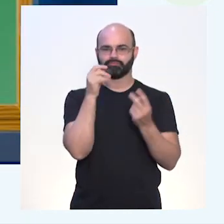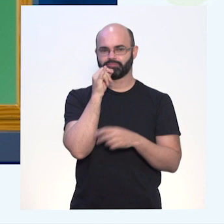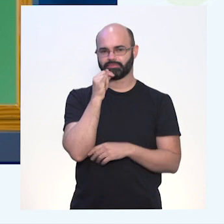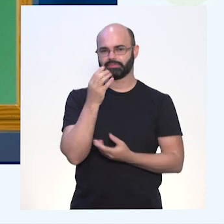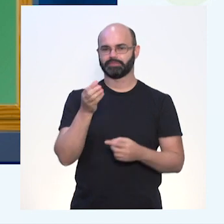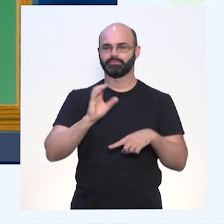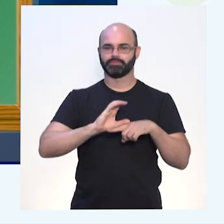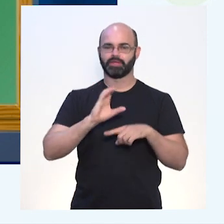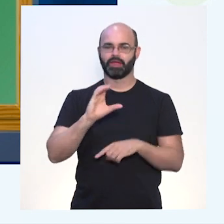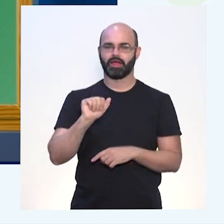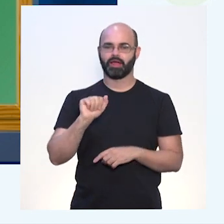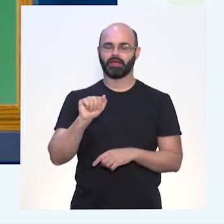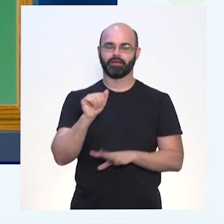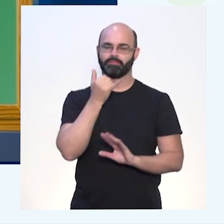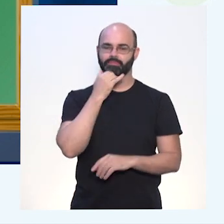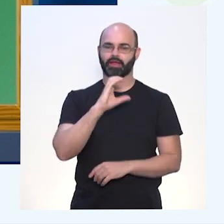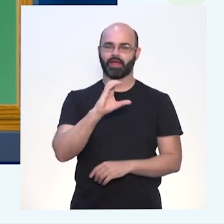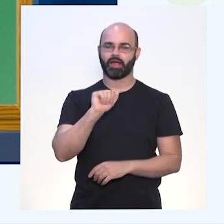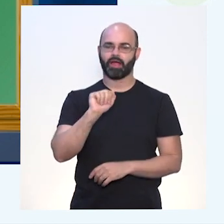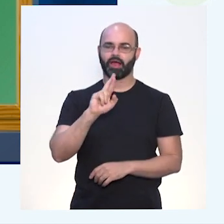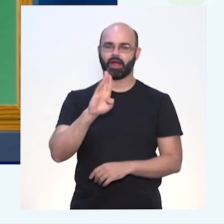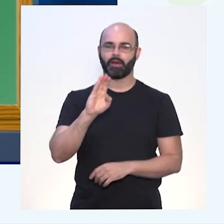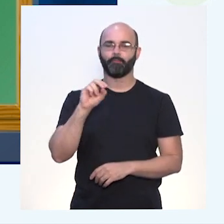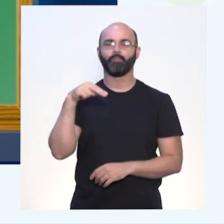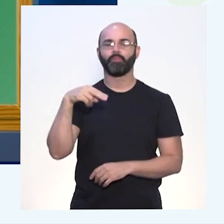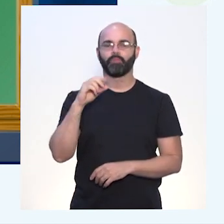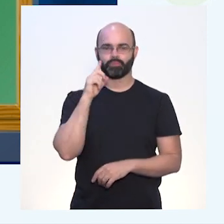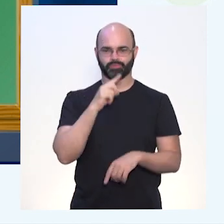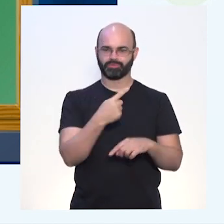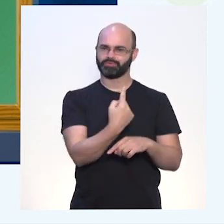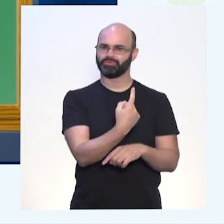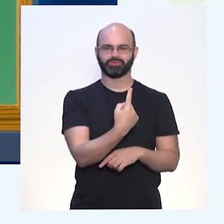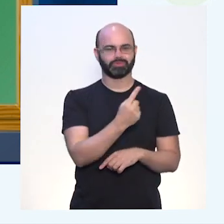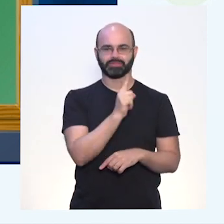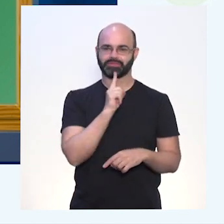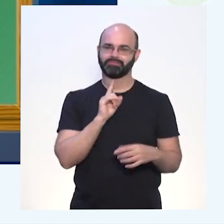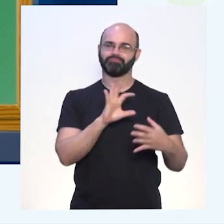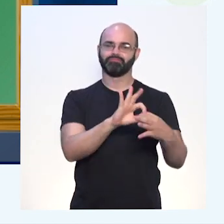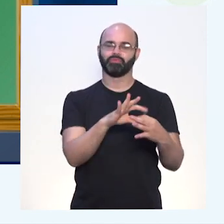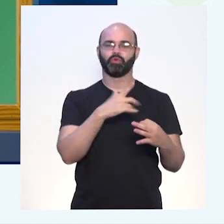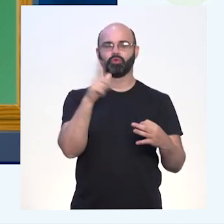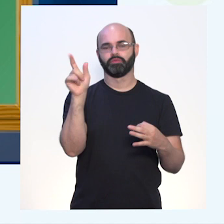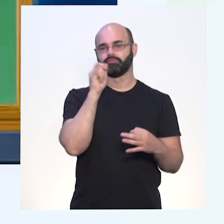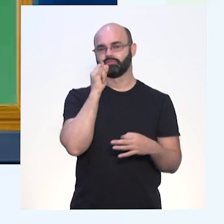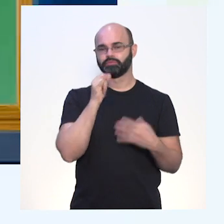carbono, você não vai me encontrar ali sozinha. Eu vou estar combinado com outros elementos. Se você